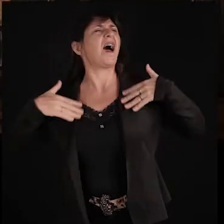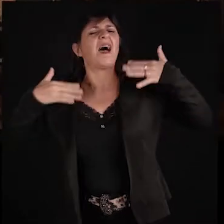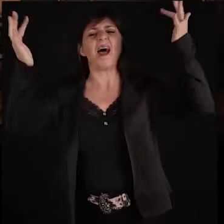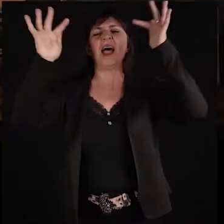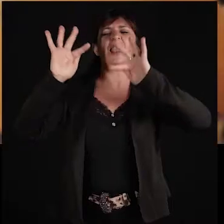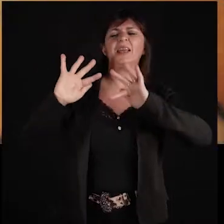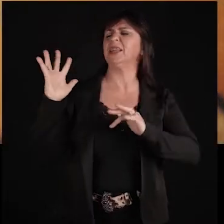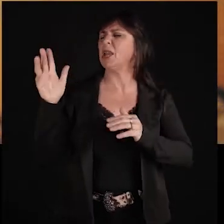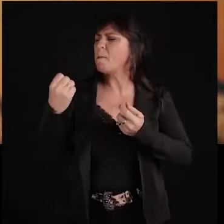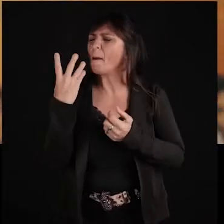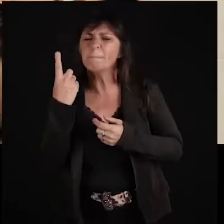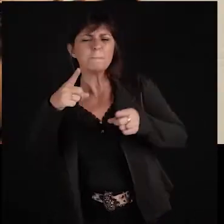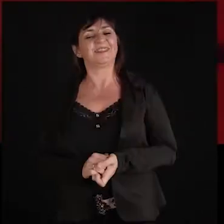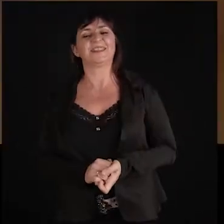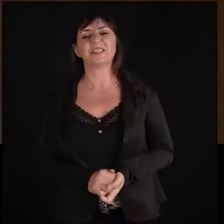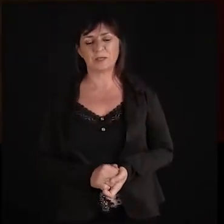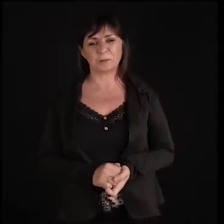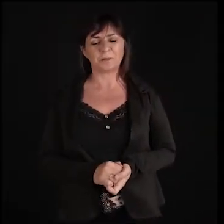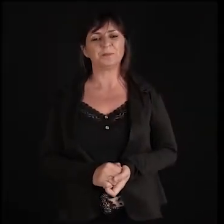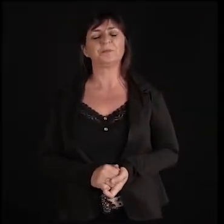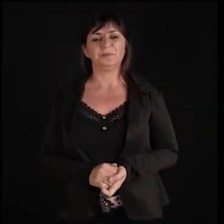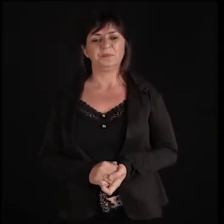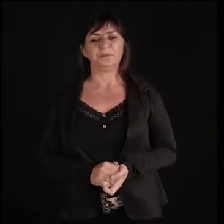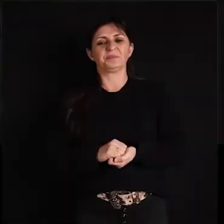música a todos os rincões.